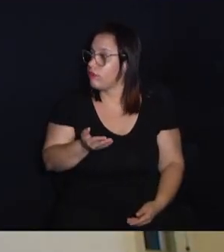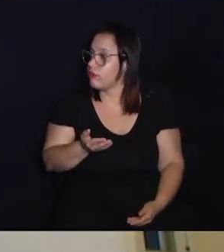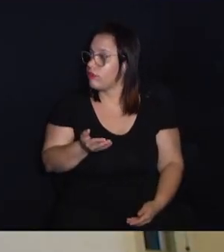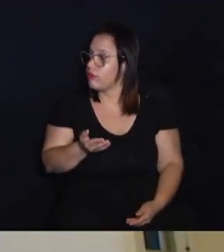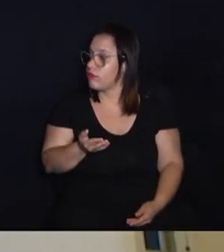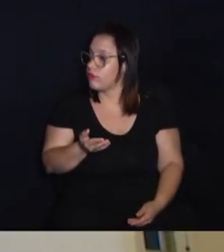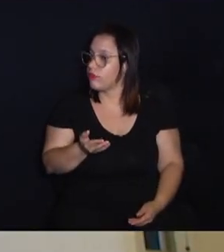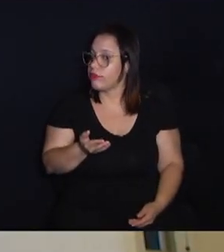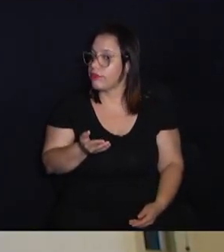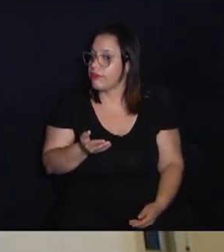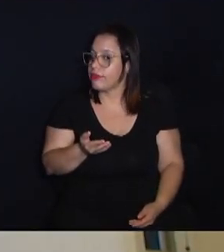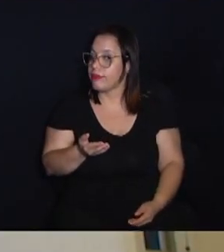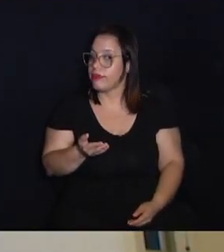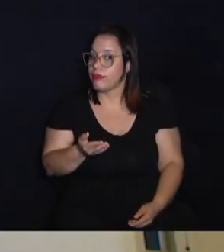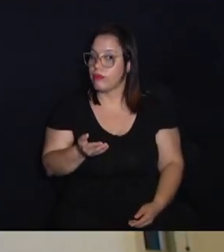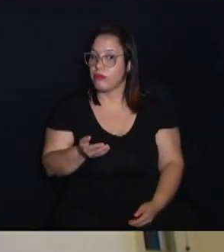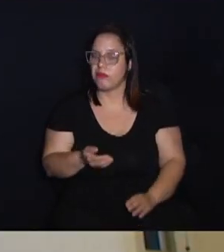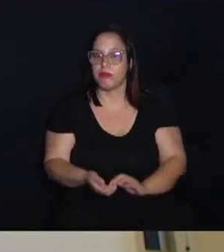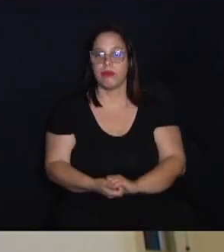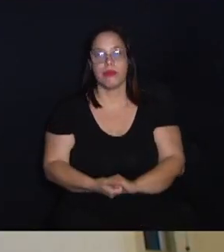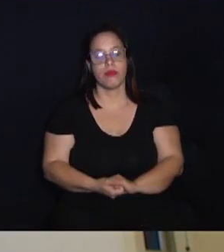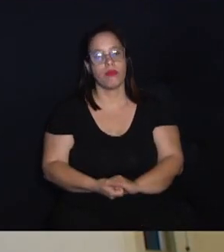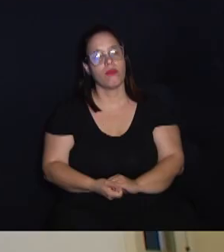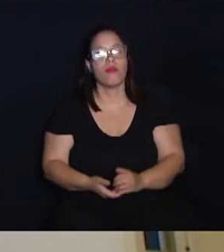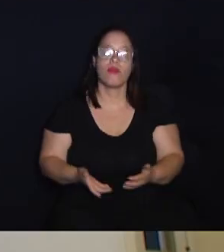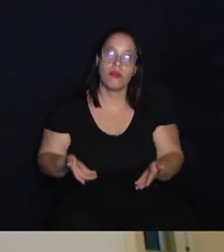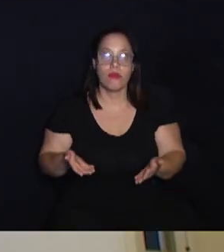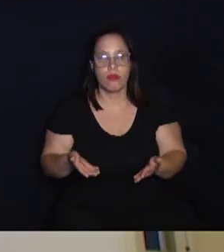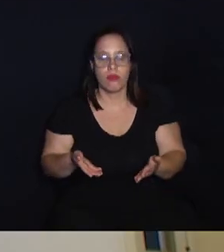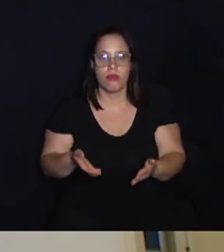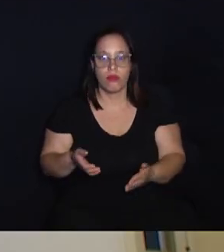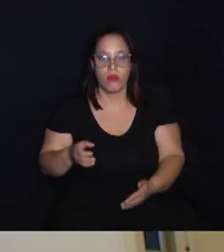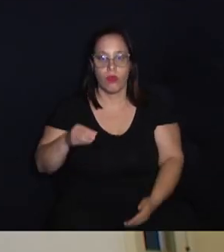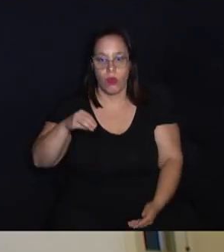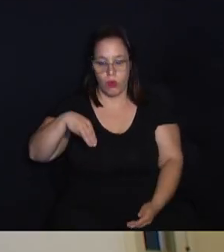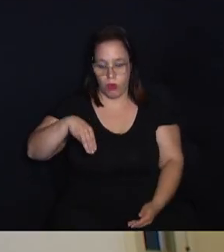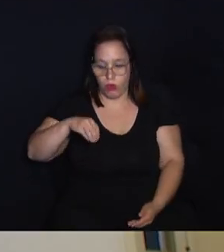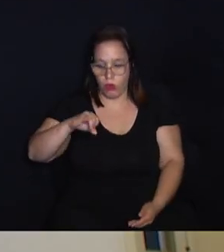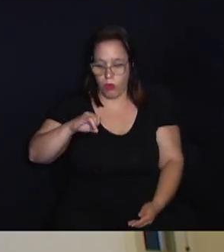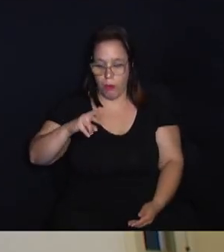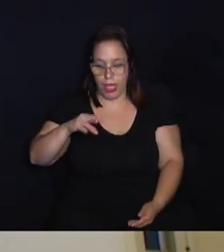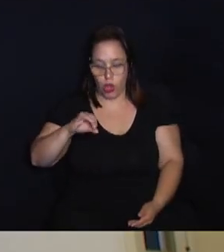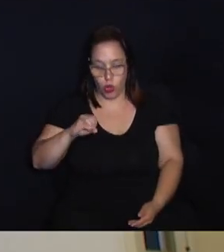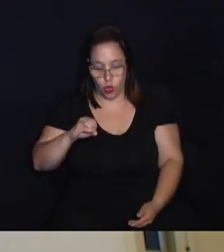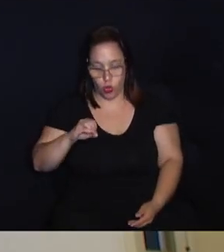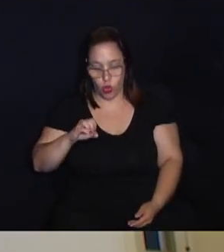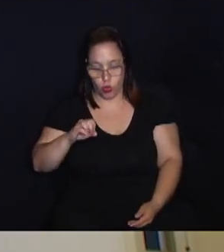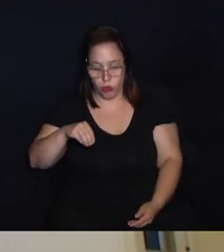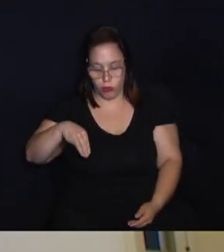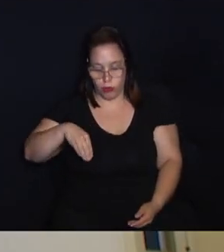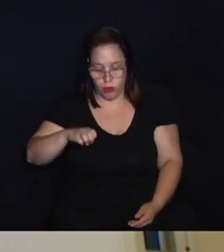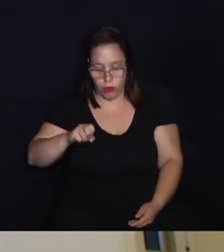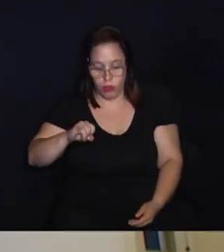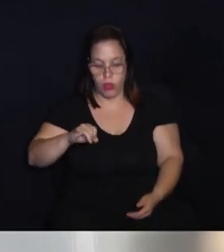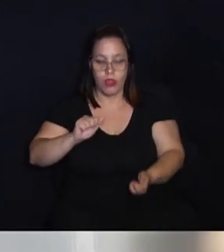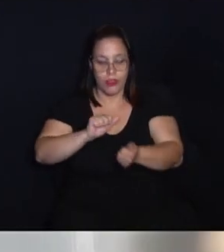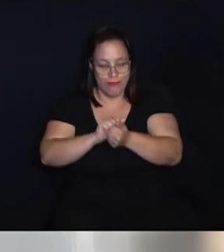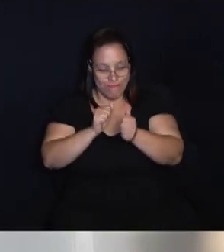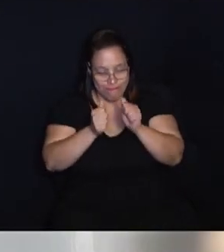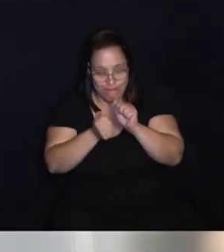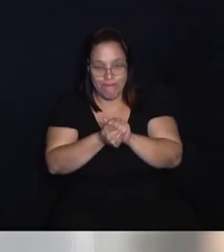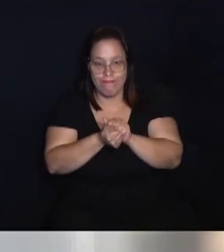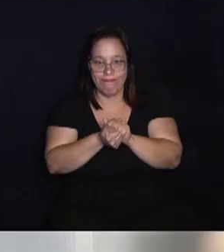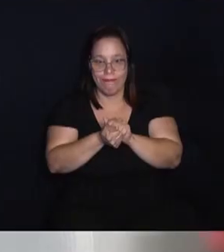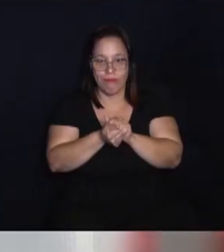128.593 pequenas empresas. Nesse cenário, os micros e pequenos empresários devem saber como se adaptar